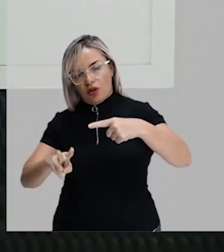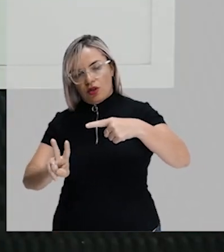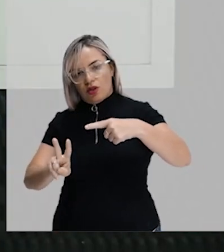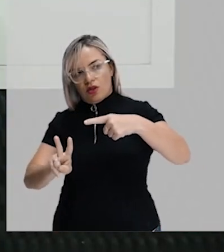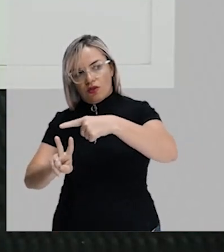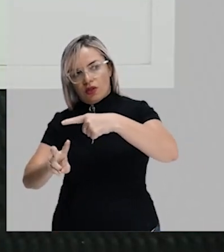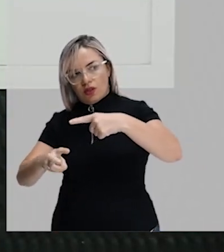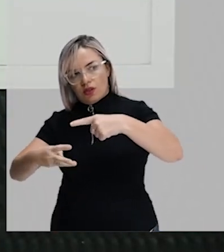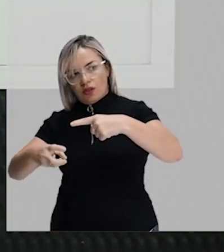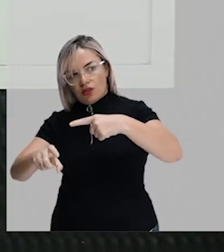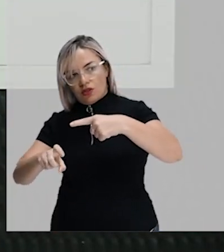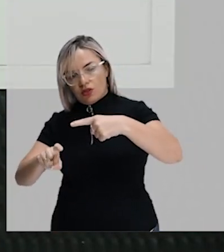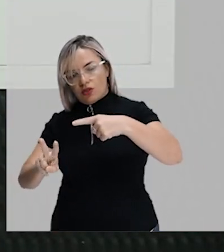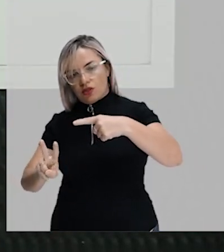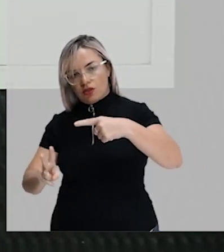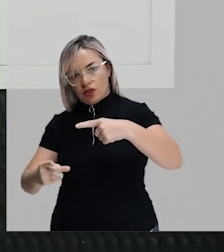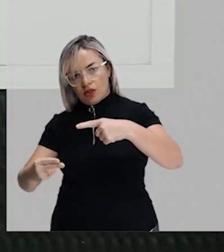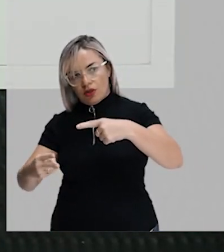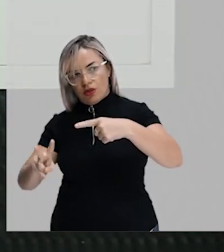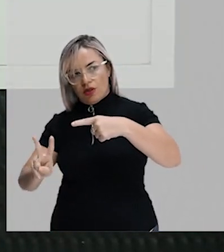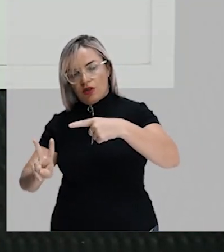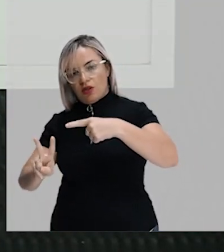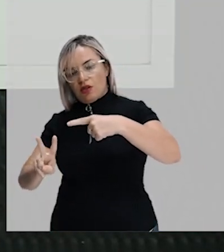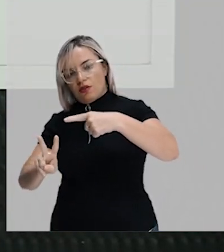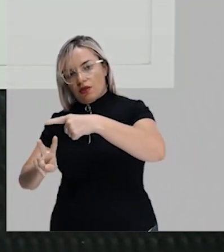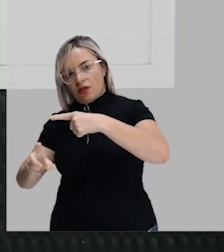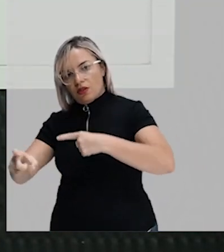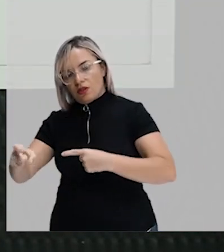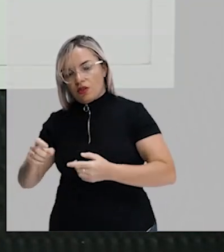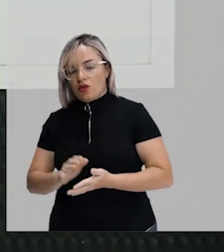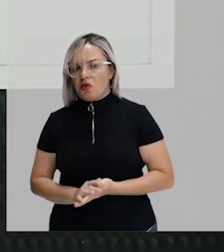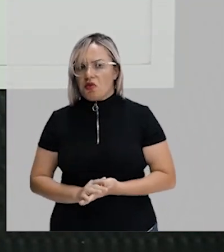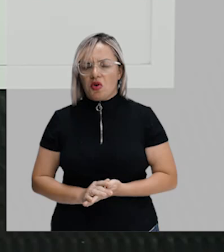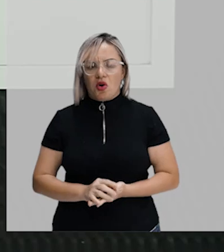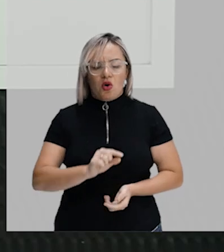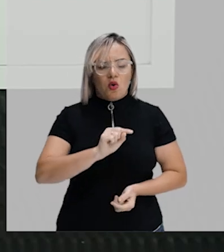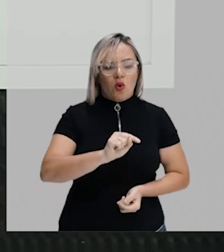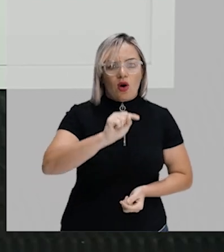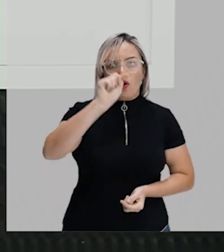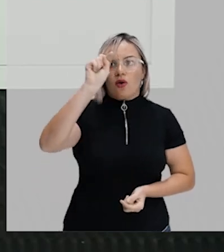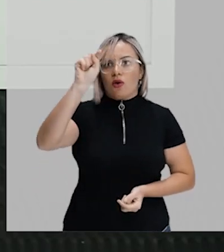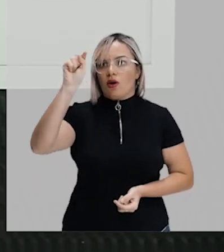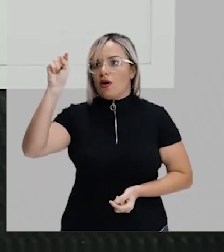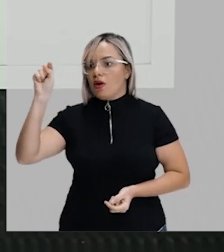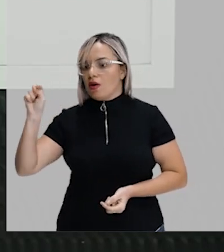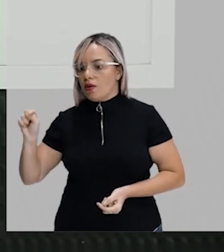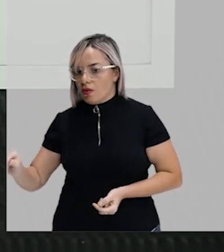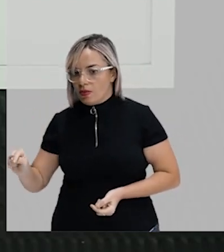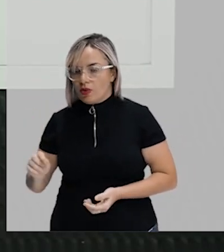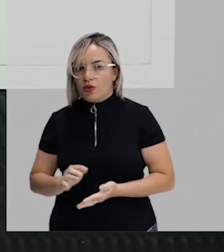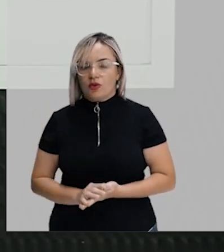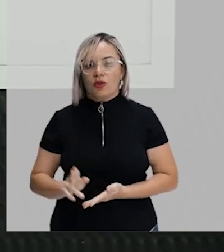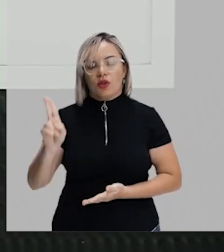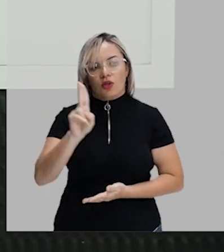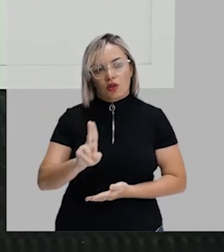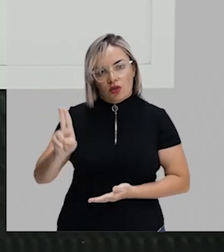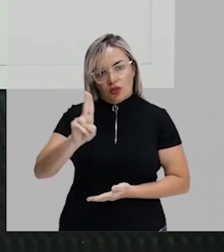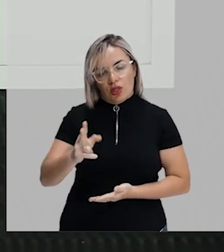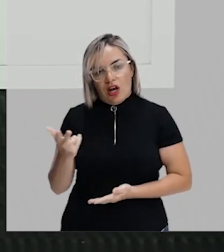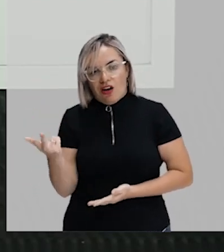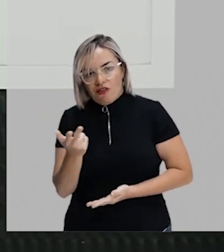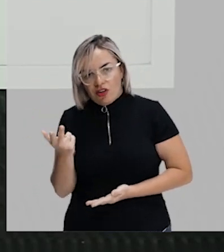qualquer ponto que eu pegar aqui para analisar o movimento em x, a velocidade vai ser a mesma. Tá